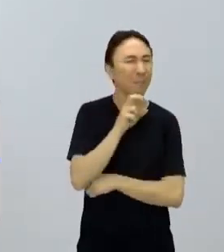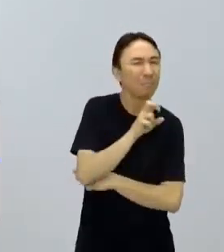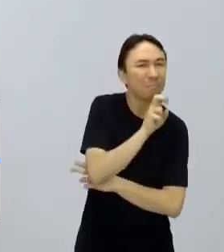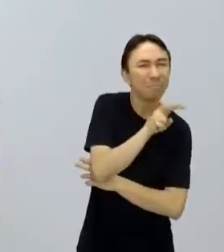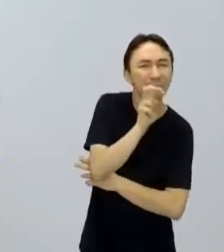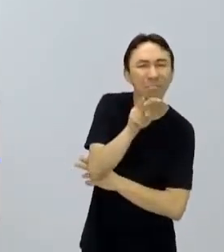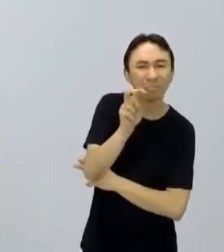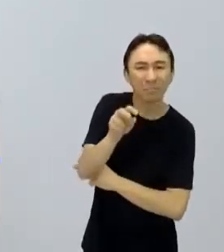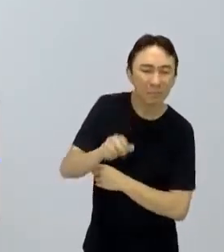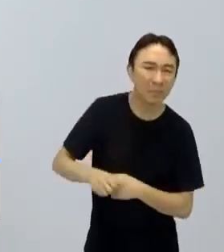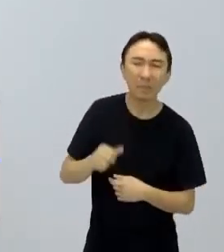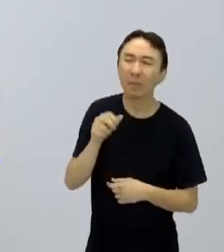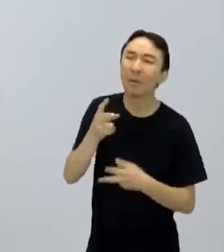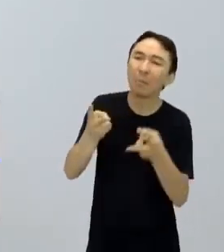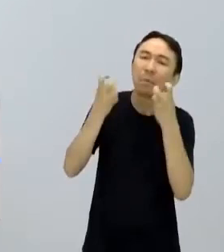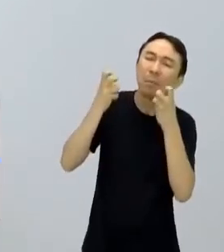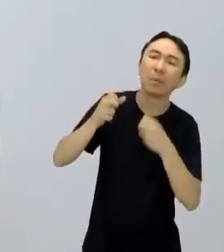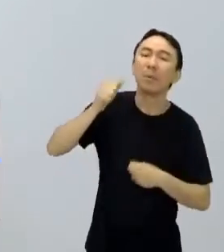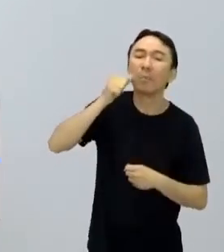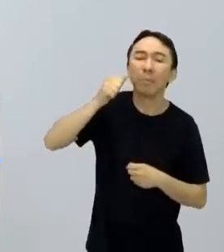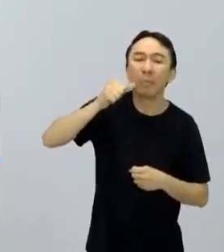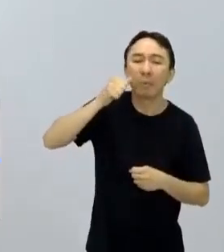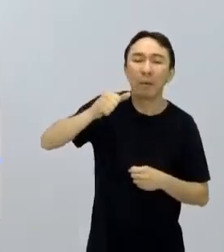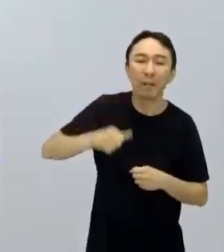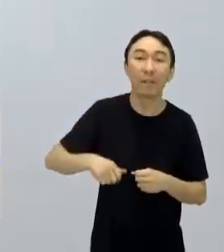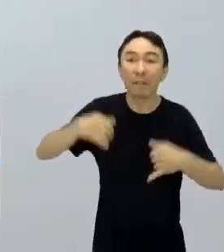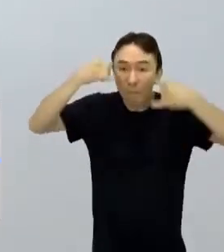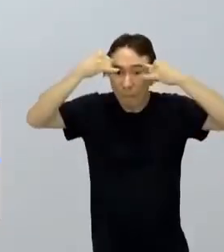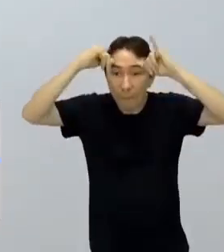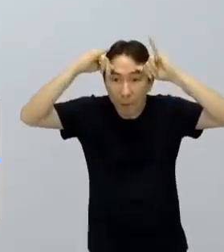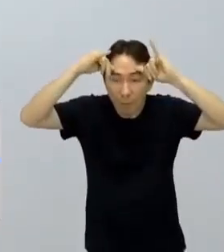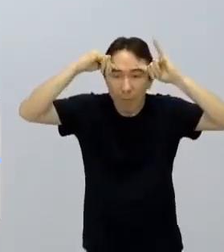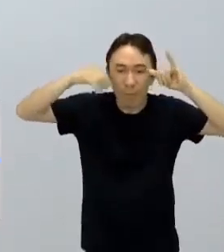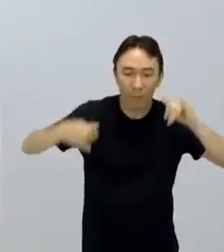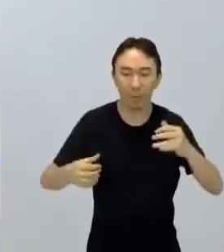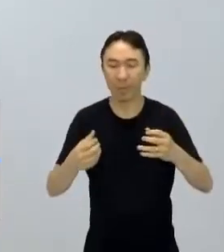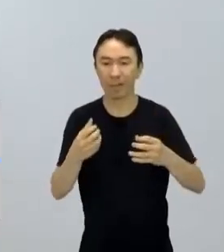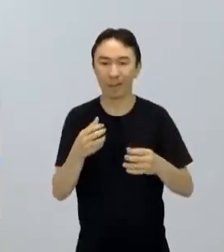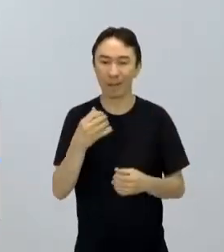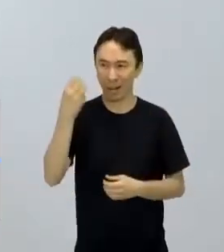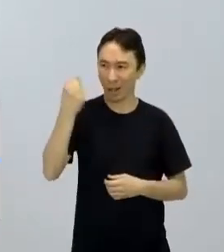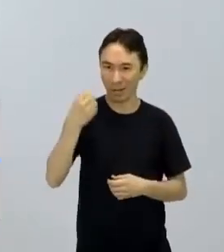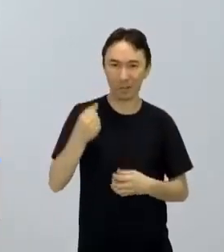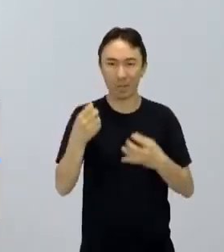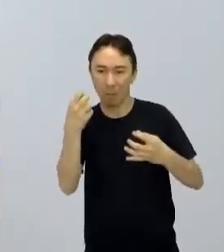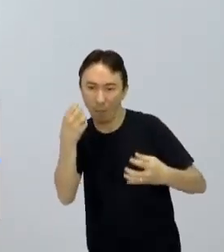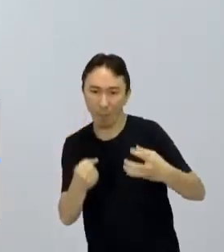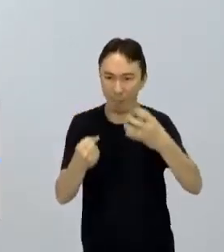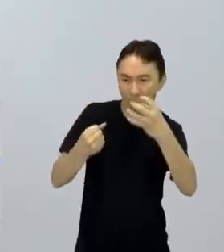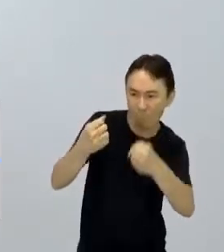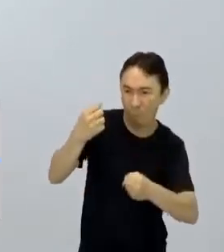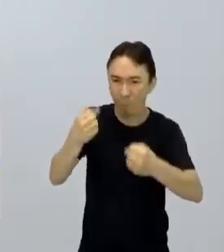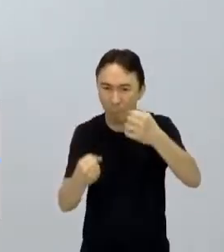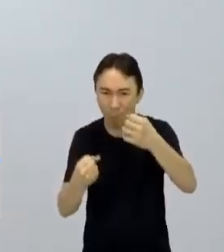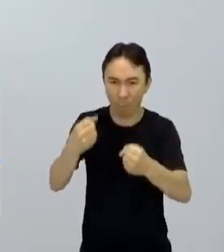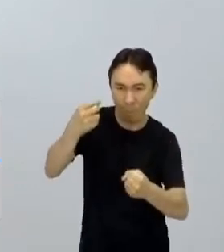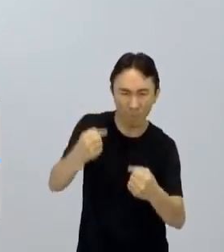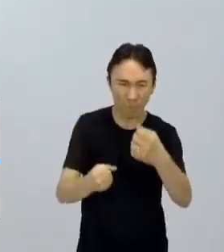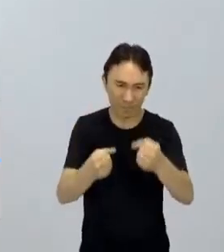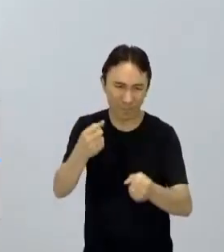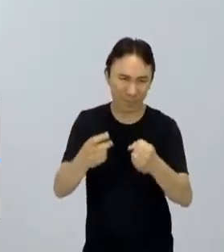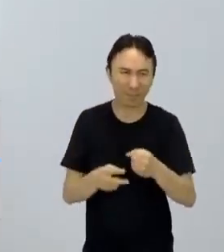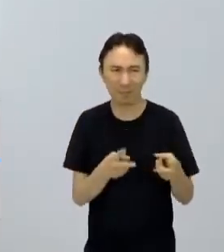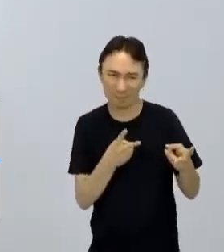mulheres ordenhadoras de vaca, né? Por que eu vou falar as mulheres, né? Porque antigamente era assim, se separava, né? O que mulher podia fazer, o que homem